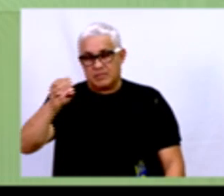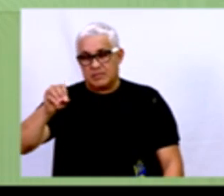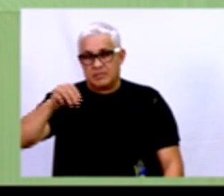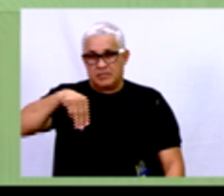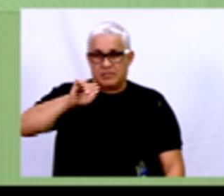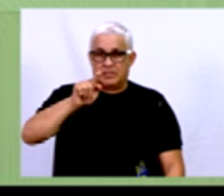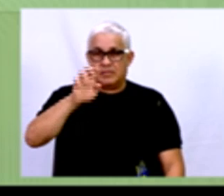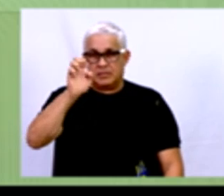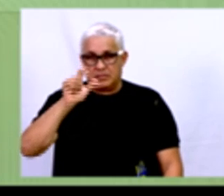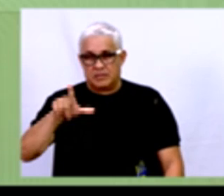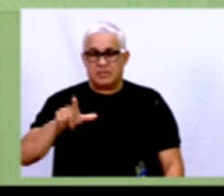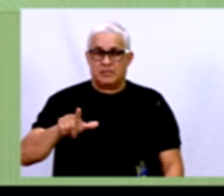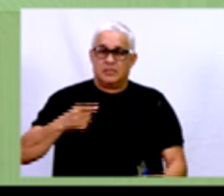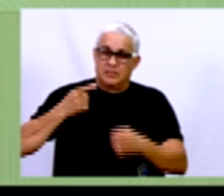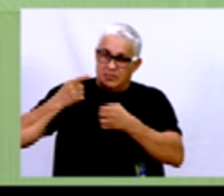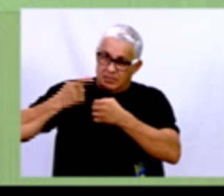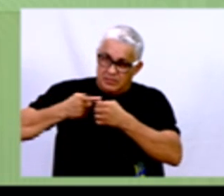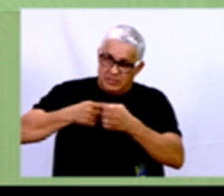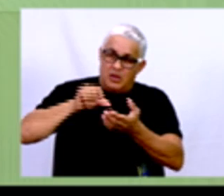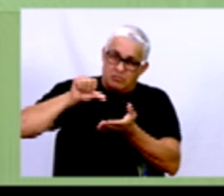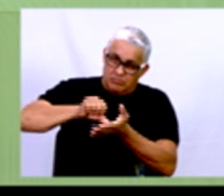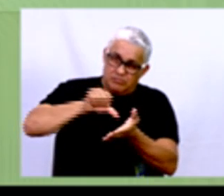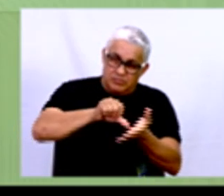todos muito bem-vindos, tá?